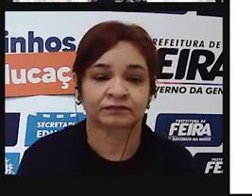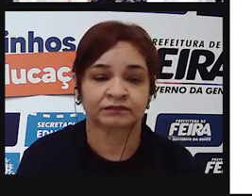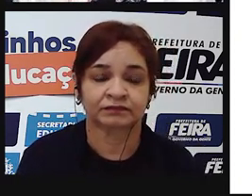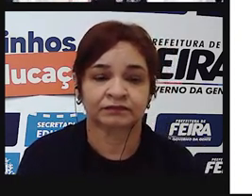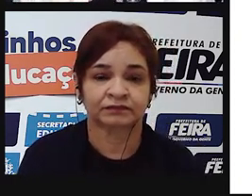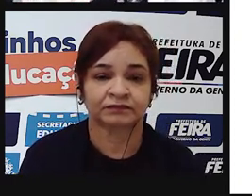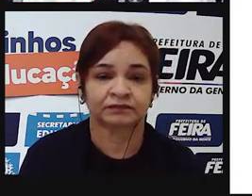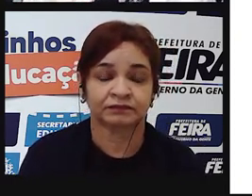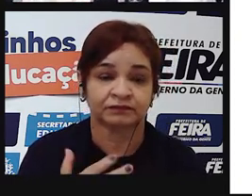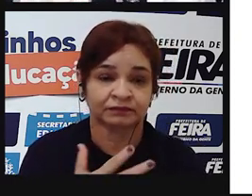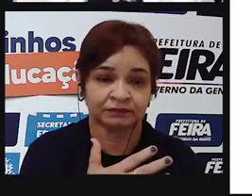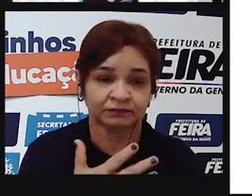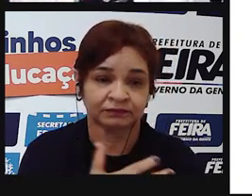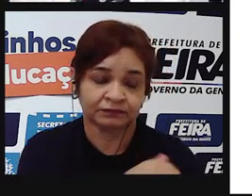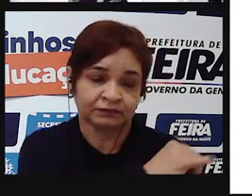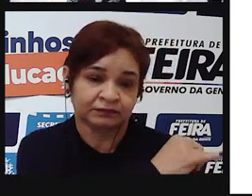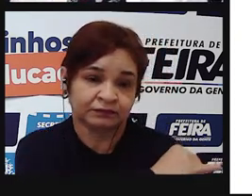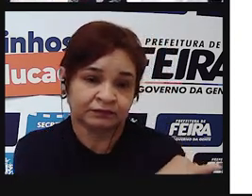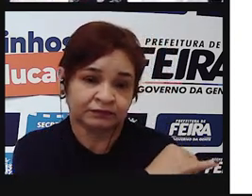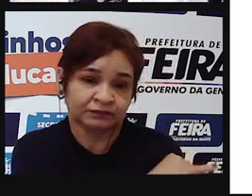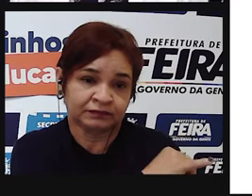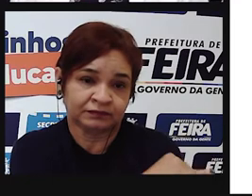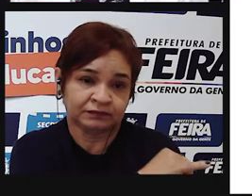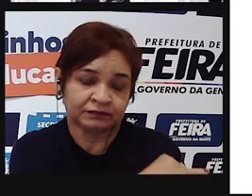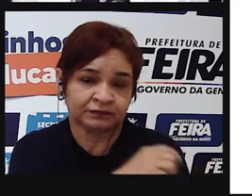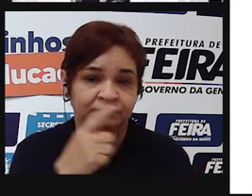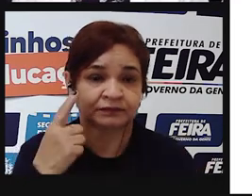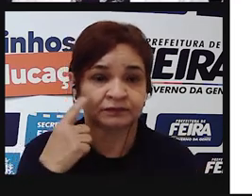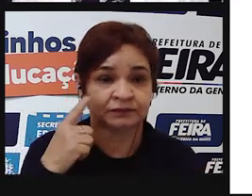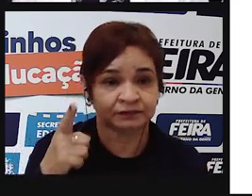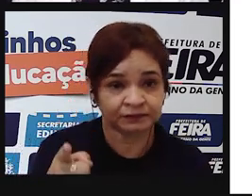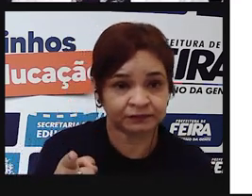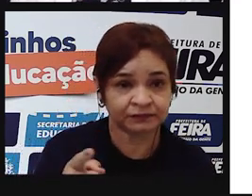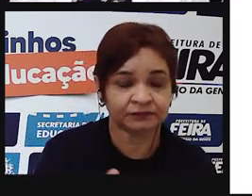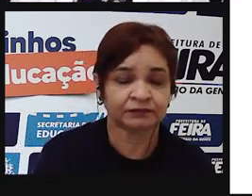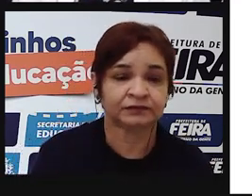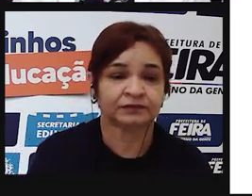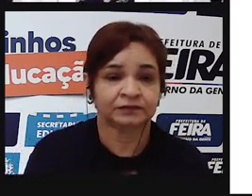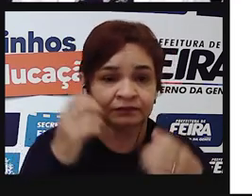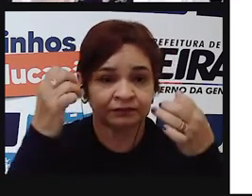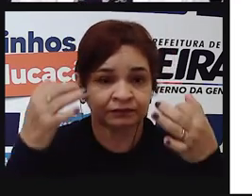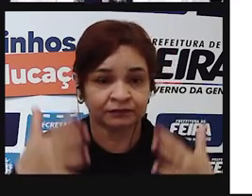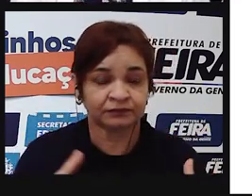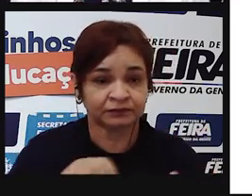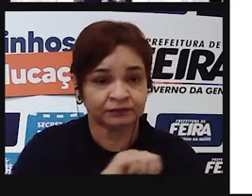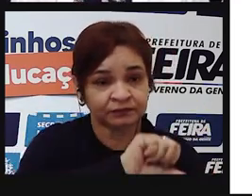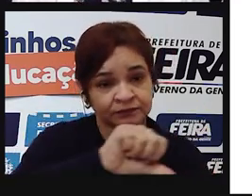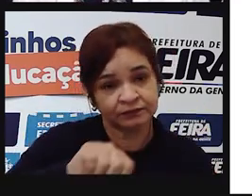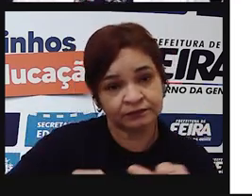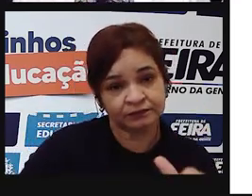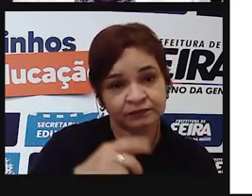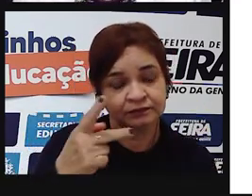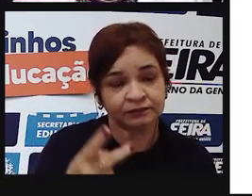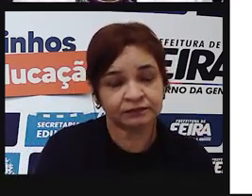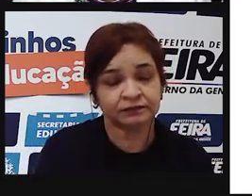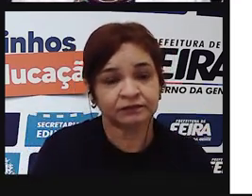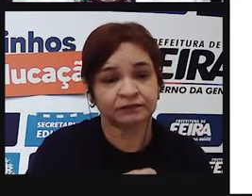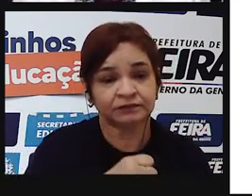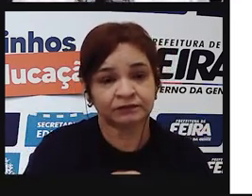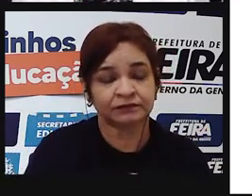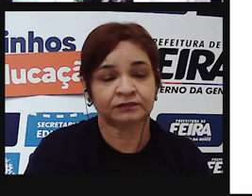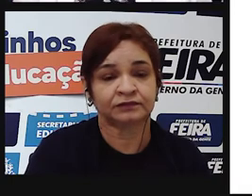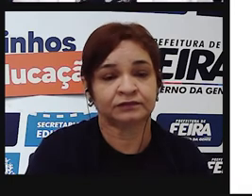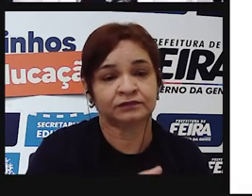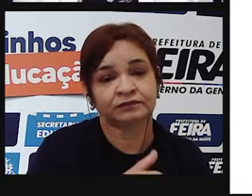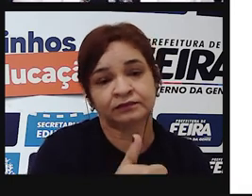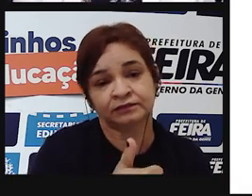Nas cidades do Rio de Janeiro e do Recife, como a gente viu na aula, essas mudanças ocorreram no início do século